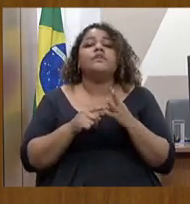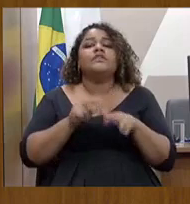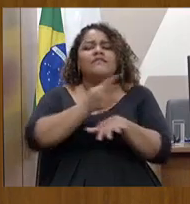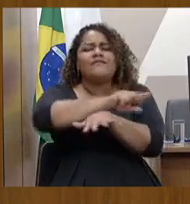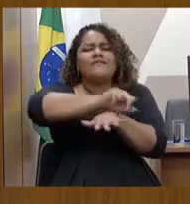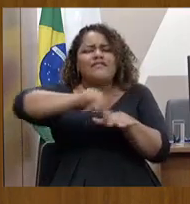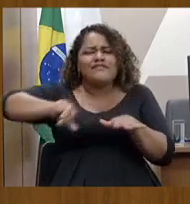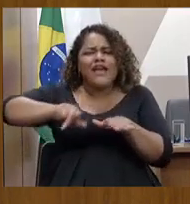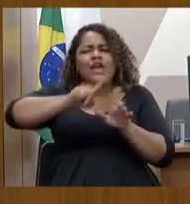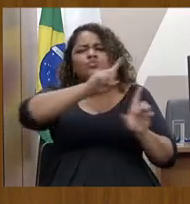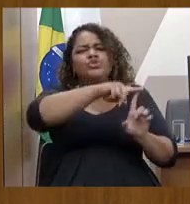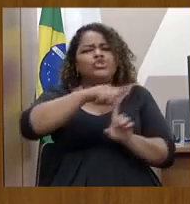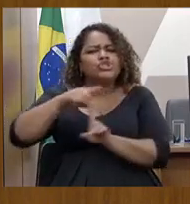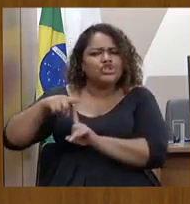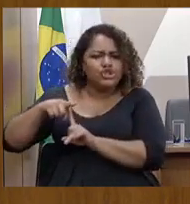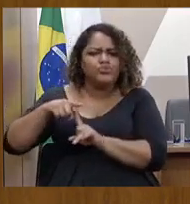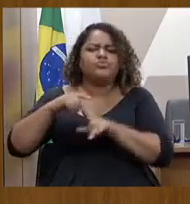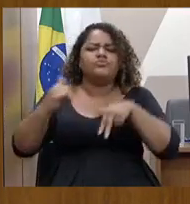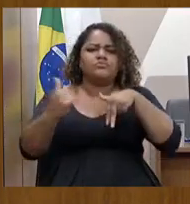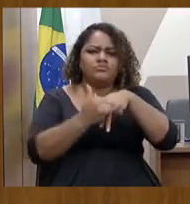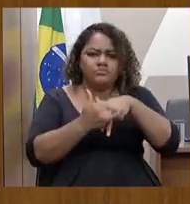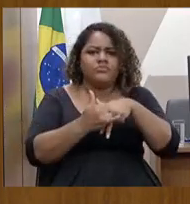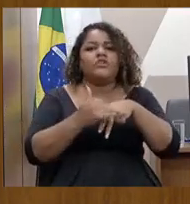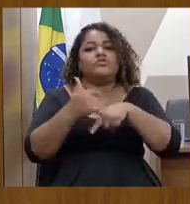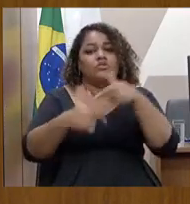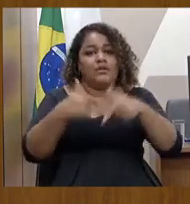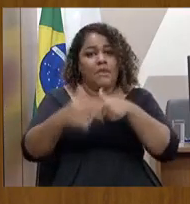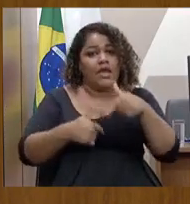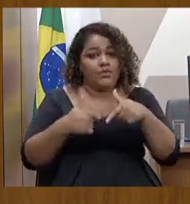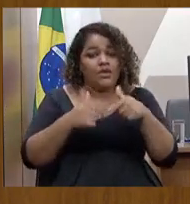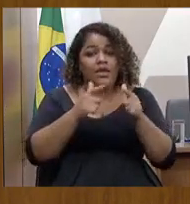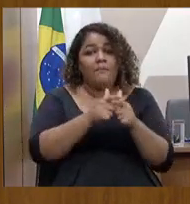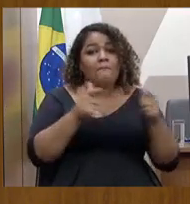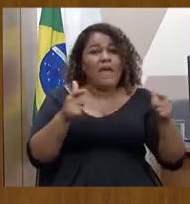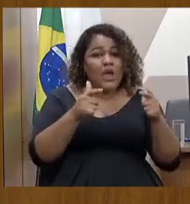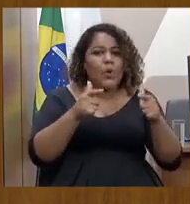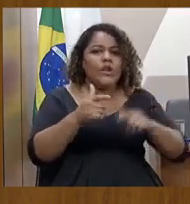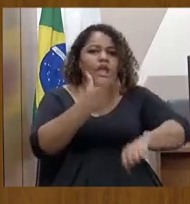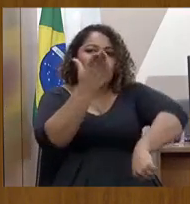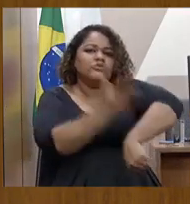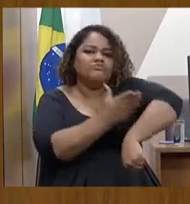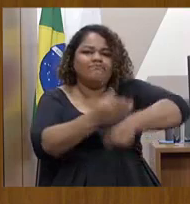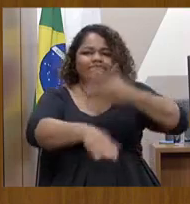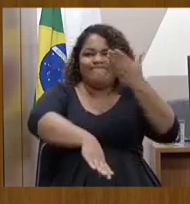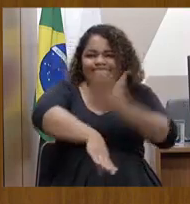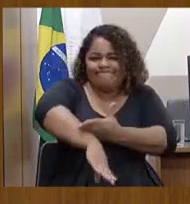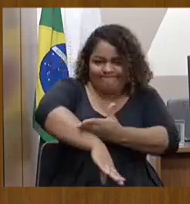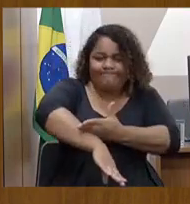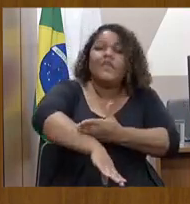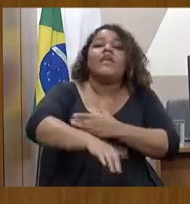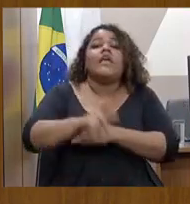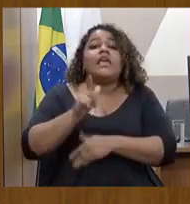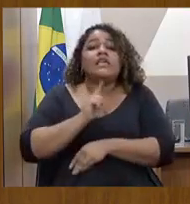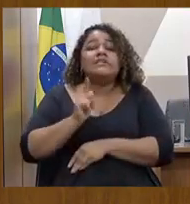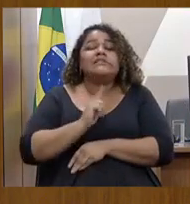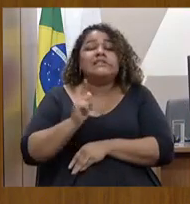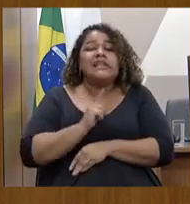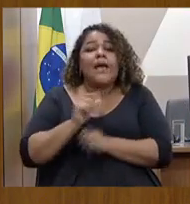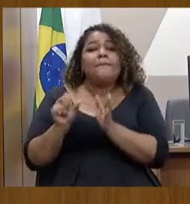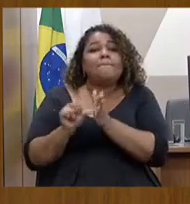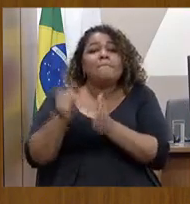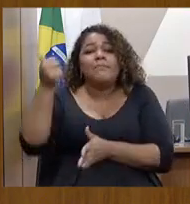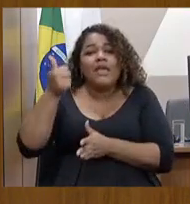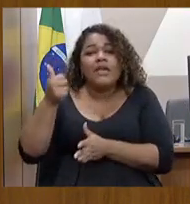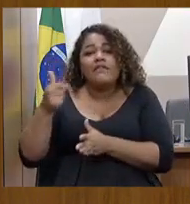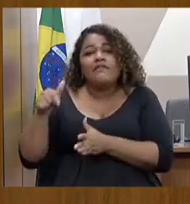mutilação de membros superiores em jovens que muitas das vezes estão no seu primeiro emprego e que tem os salários mais baixos